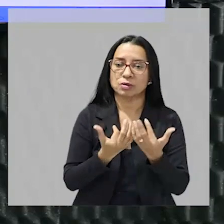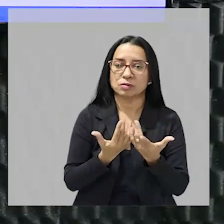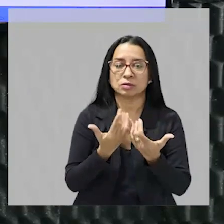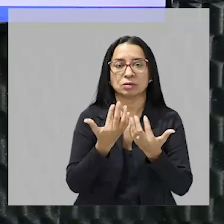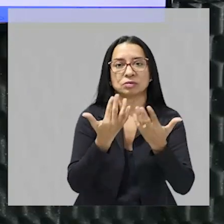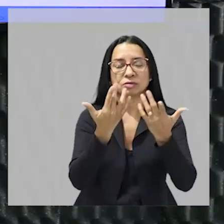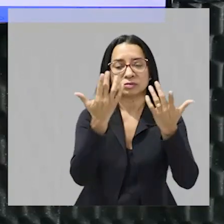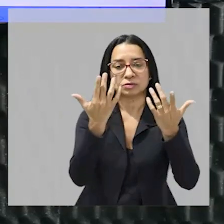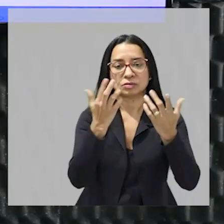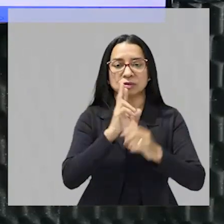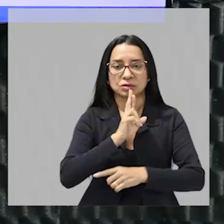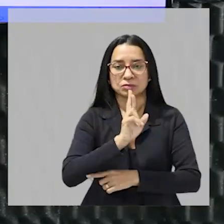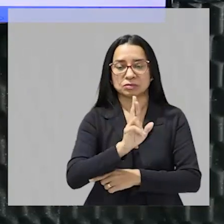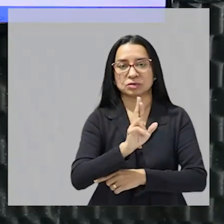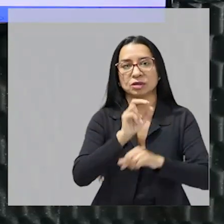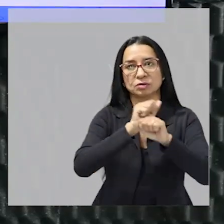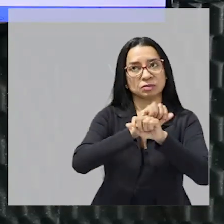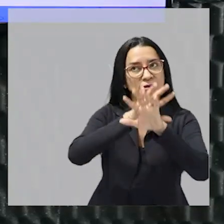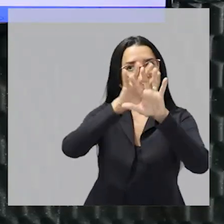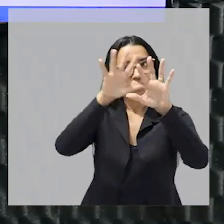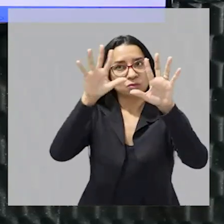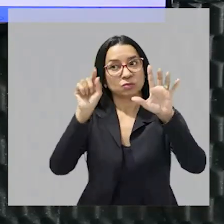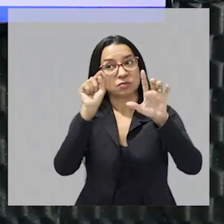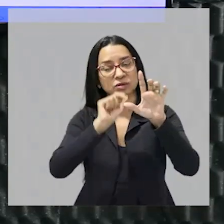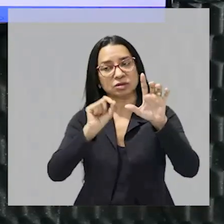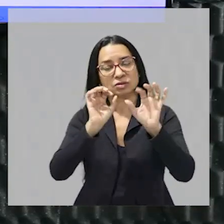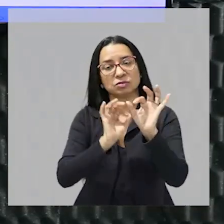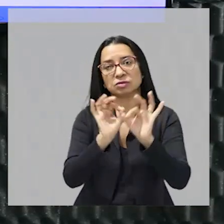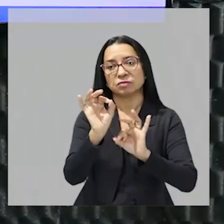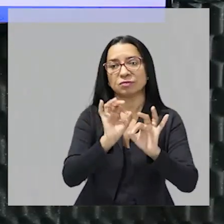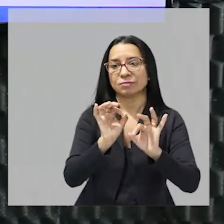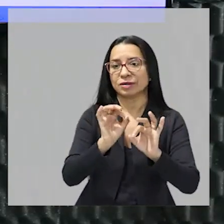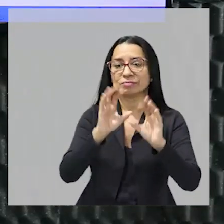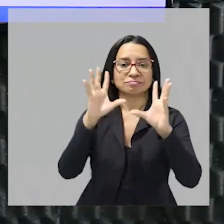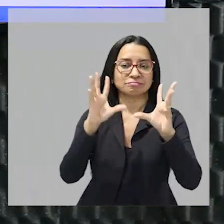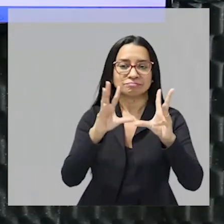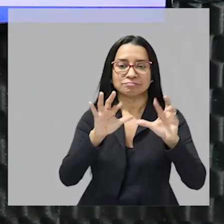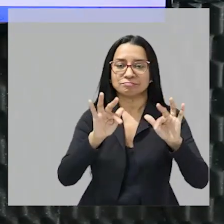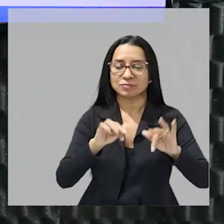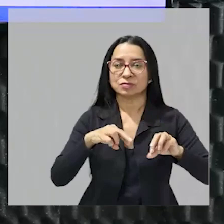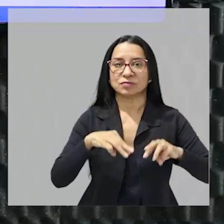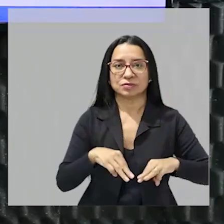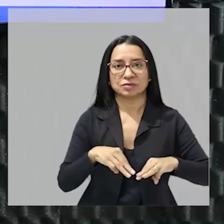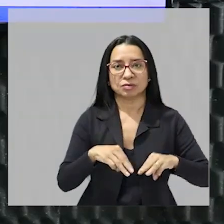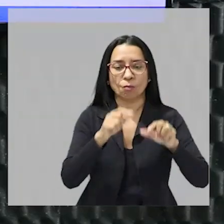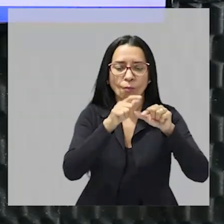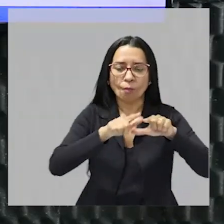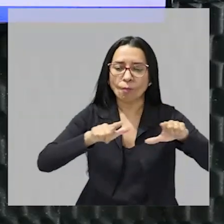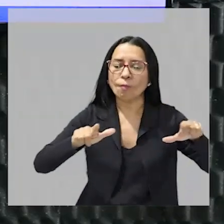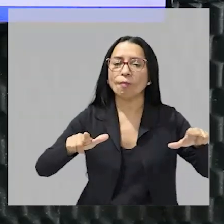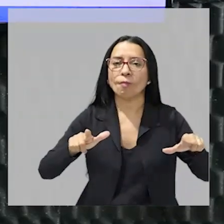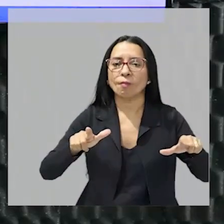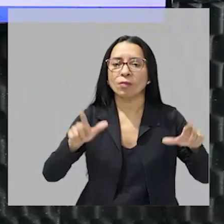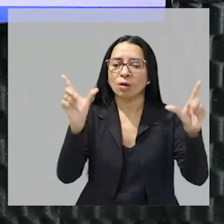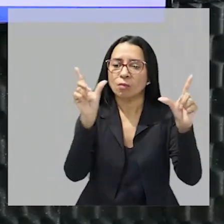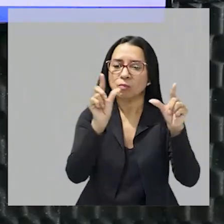evapotranspiração. Resultado, as nuvens úmidas que iam se formar, não se formam ou se formam mais secas. O que vai acontecer com esses rios voadores? Vão